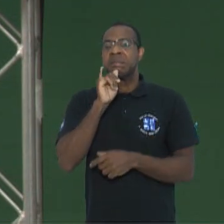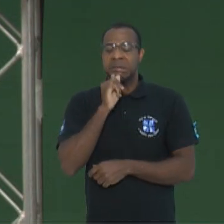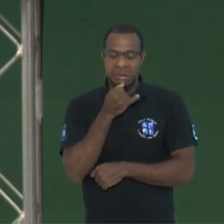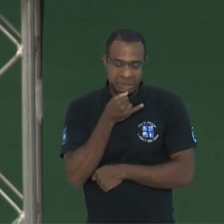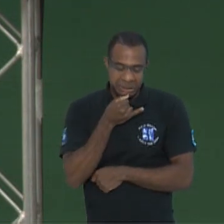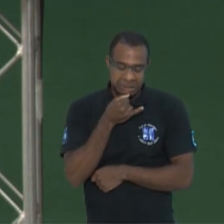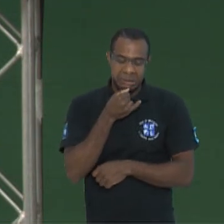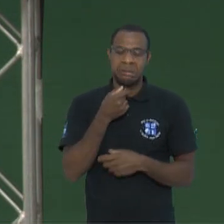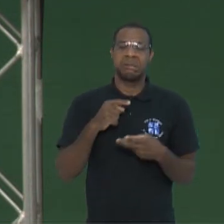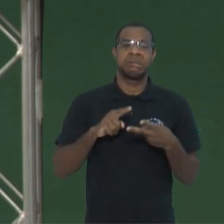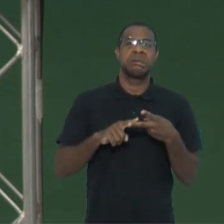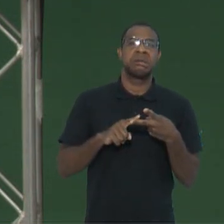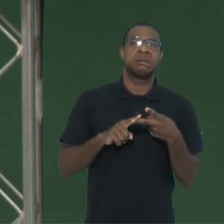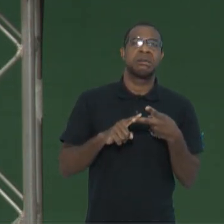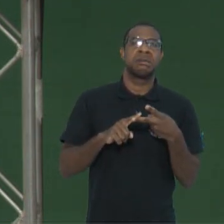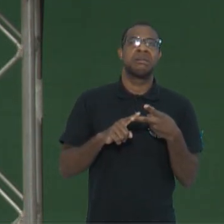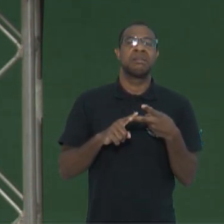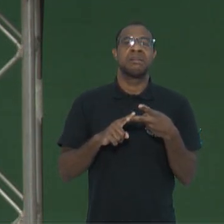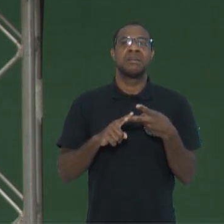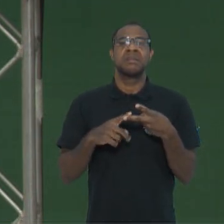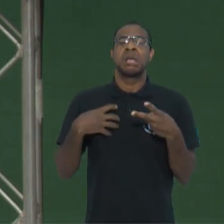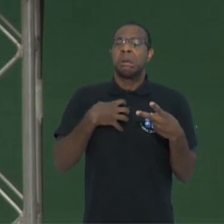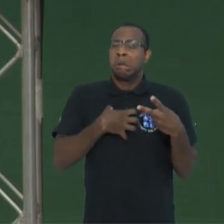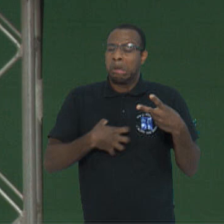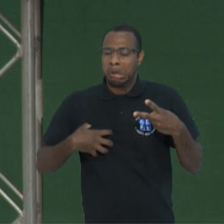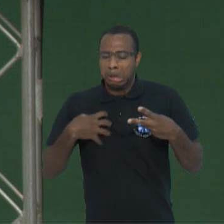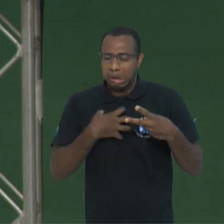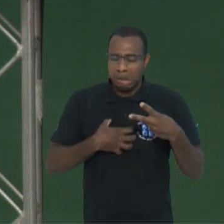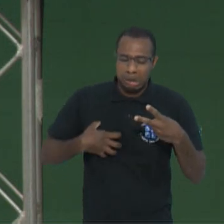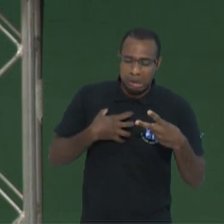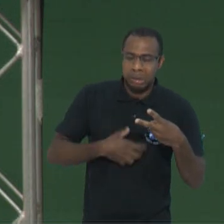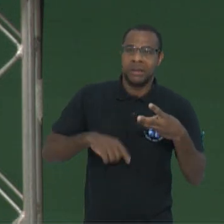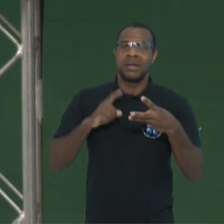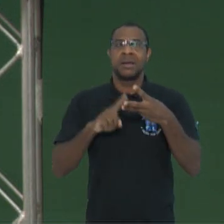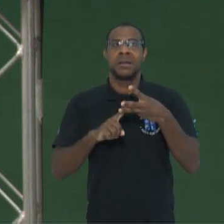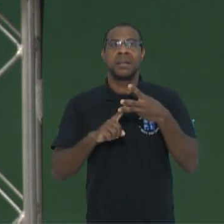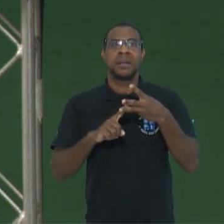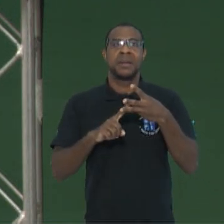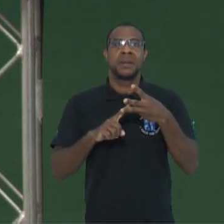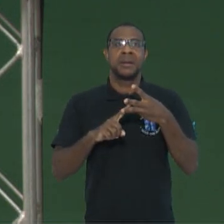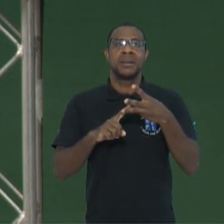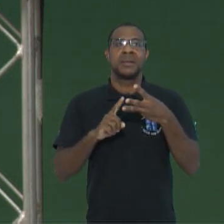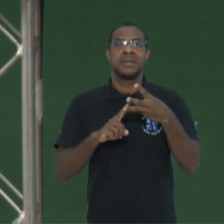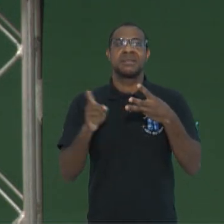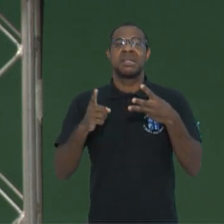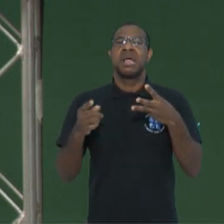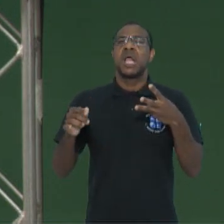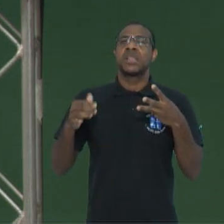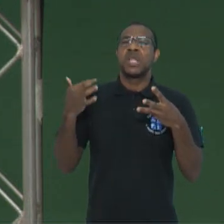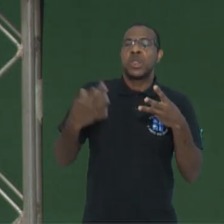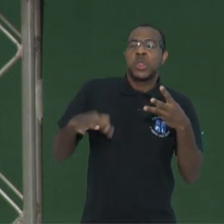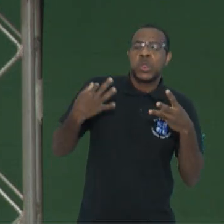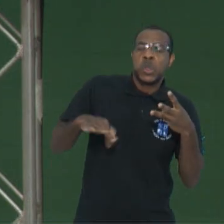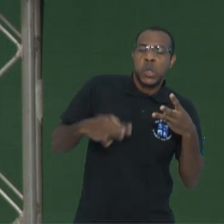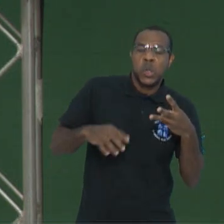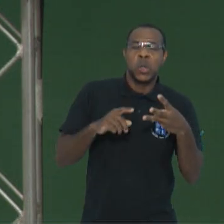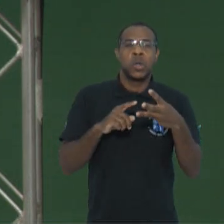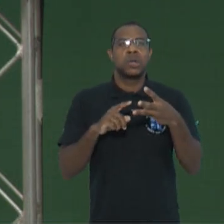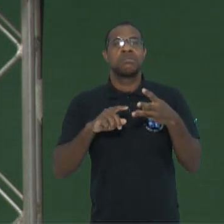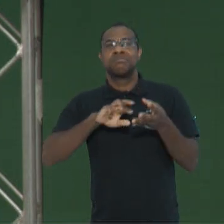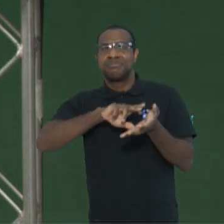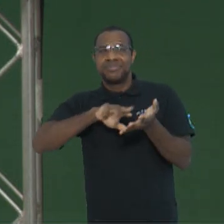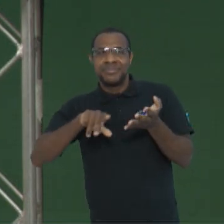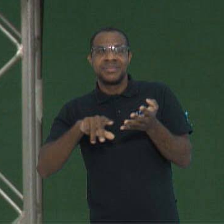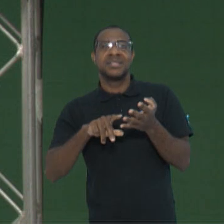nós temos anxiety, que é angustiado, nós temos pain, que remete à dor, né? Então, sempre